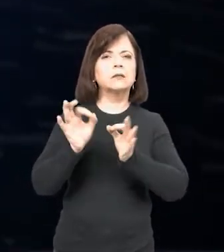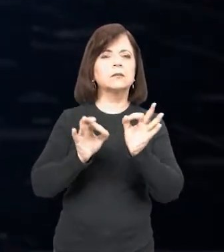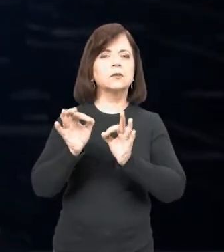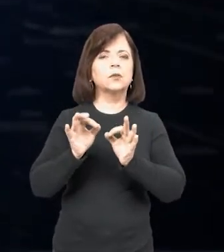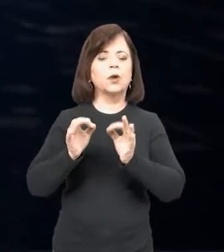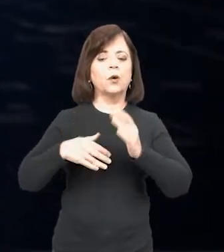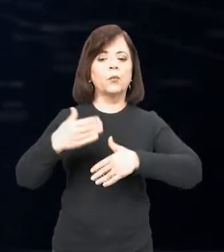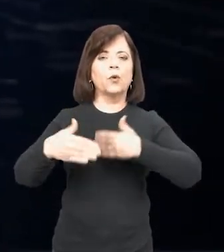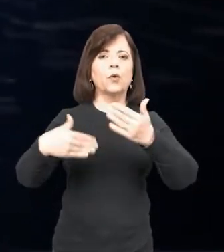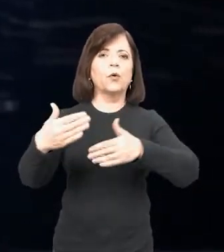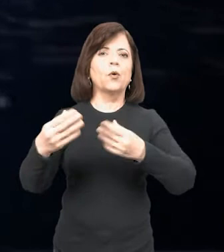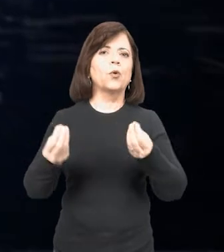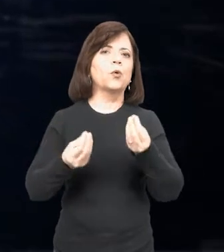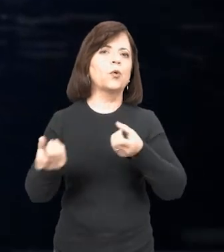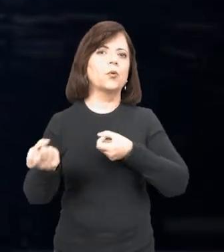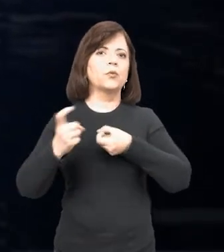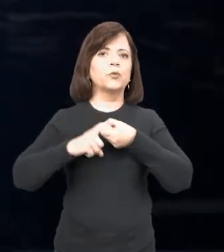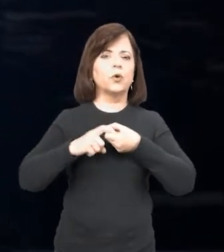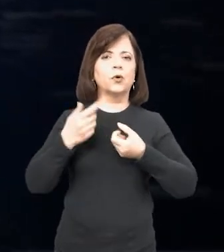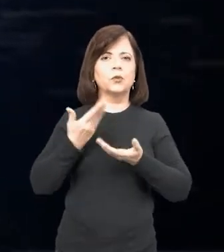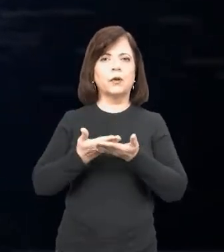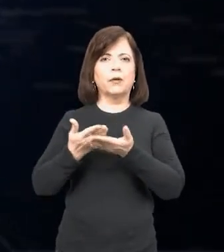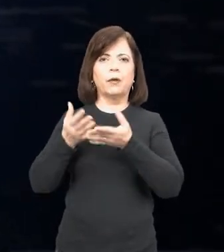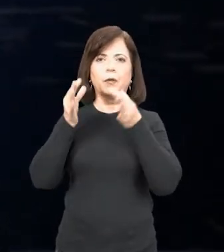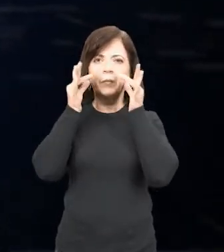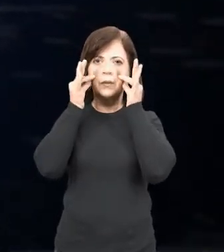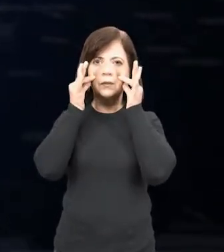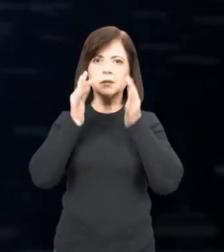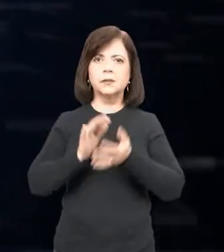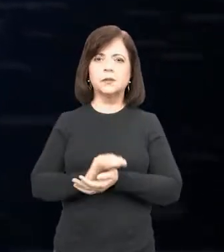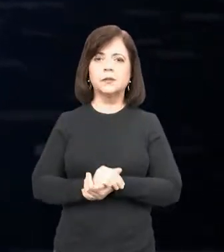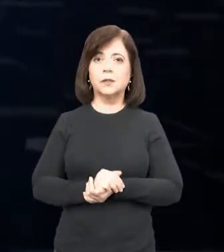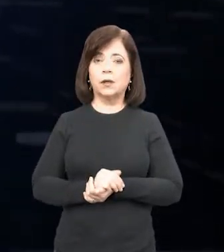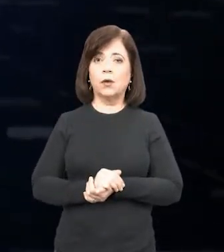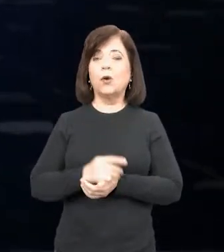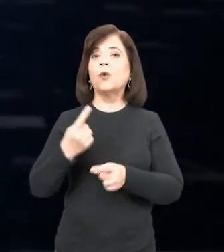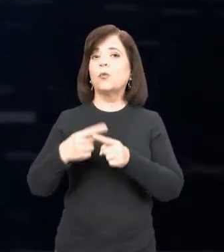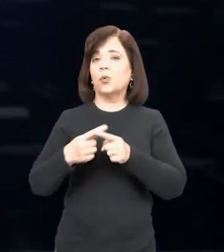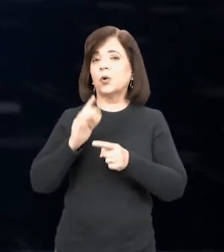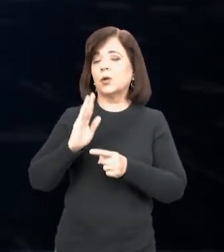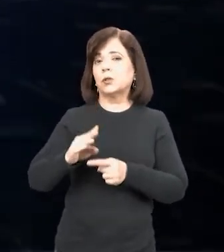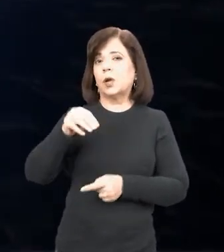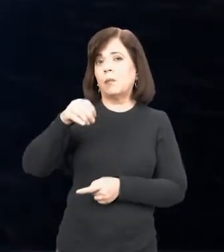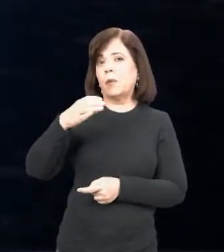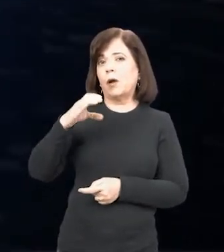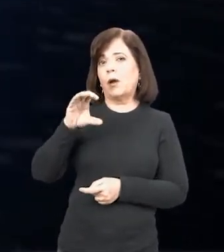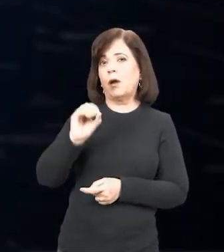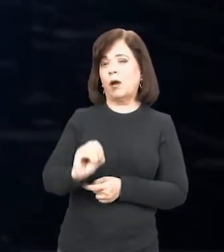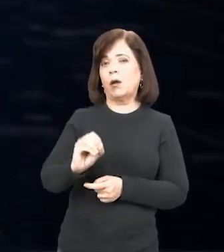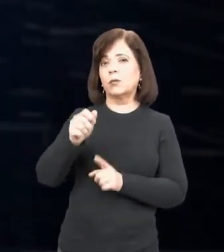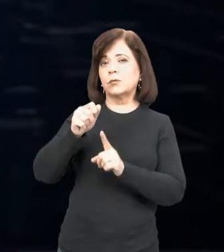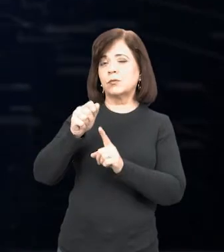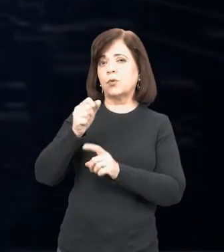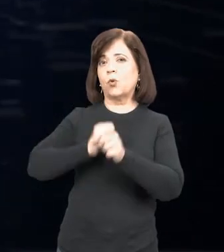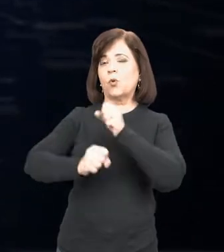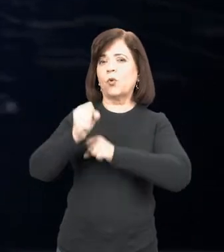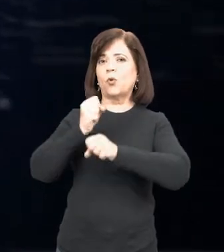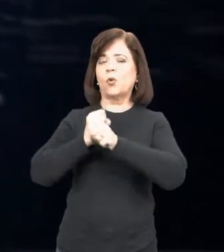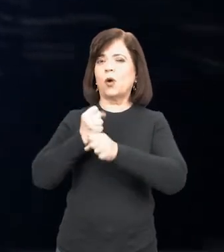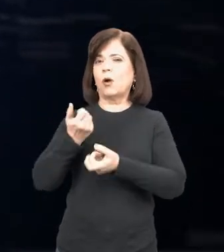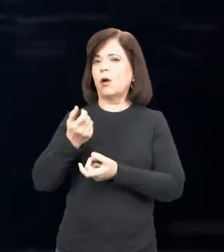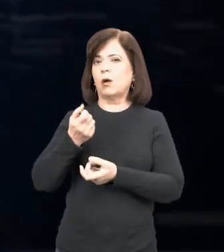de retomada das aulas presenciais, porque, como sabemos, as aulas presenciais foram suspensas desde março,